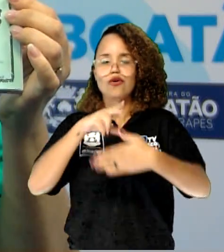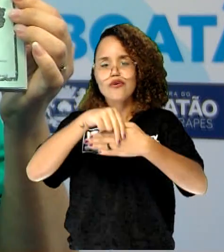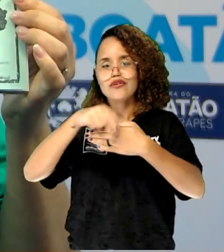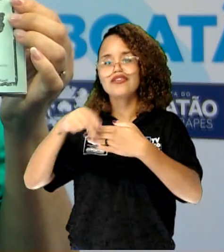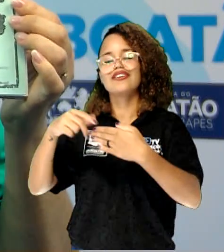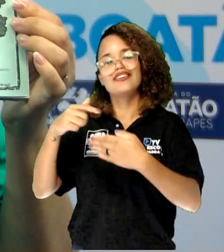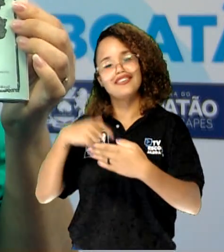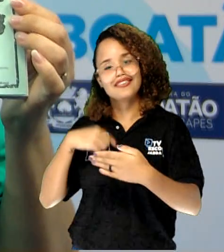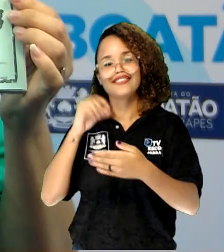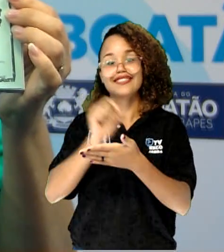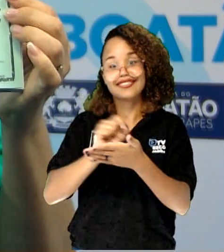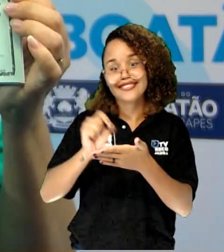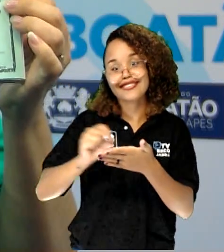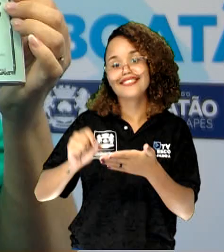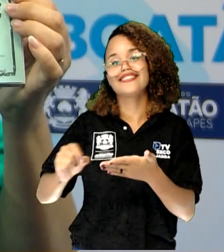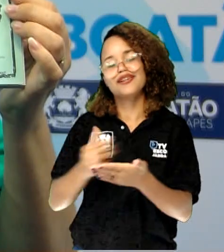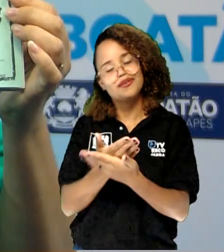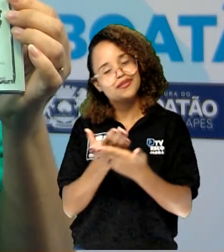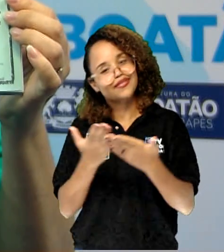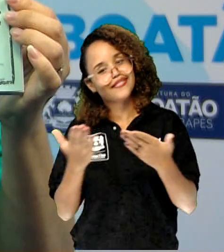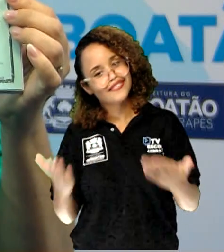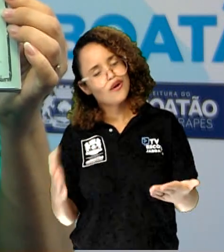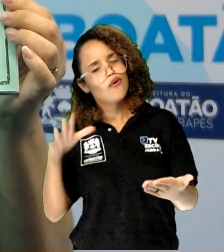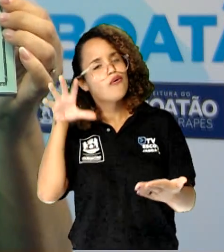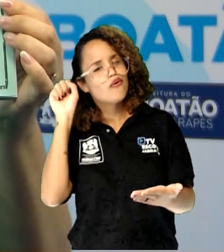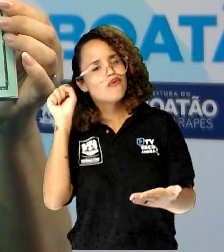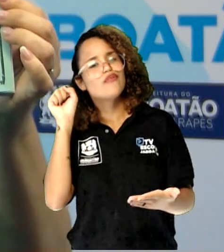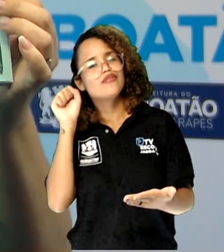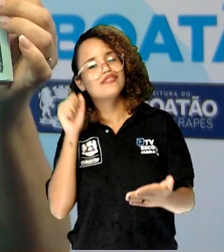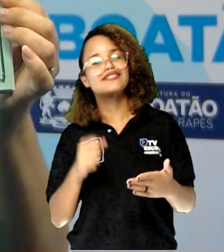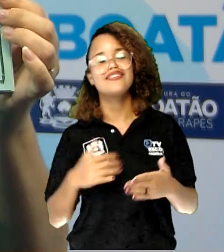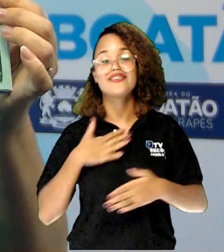Érica Montenegro, escrevi para você ouvir